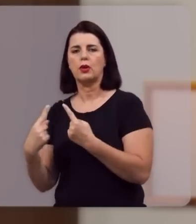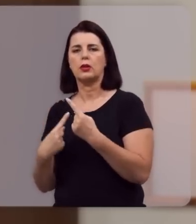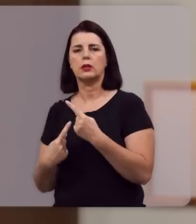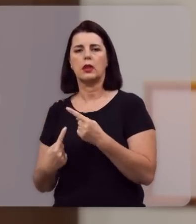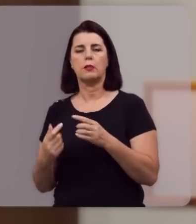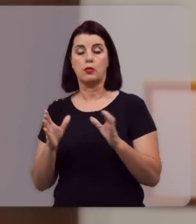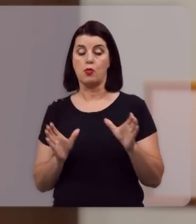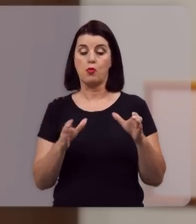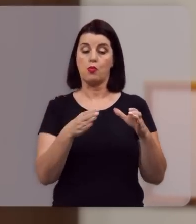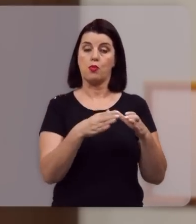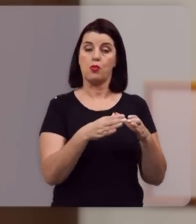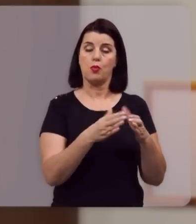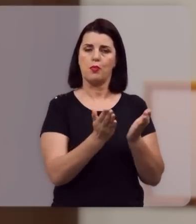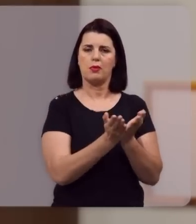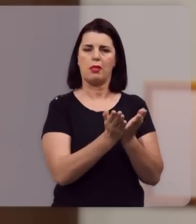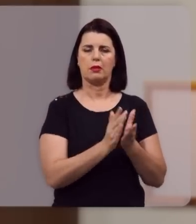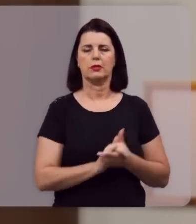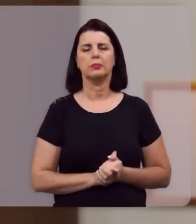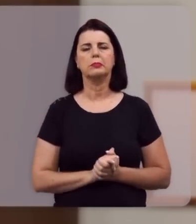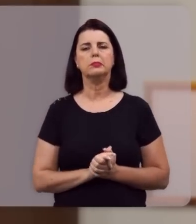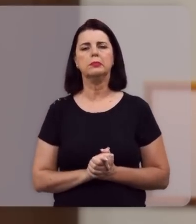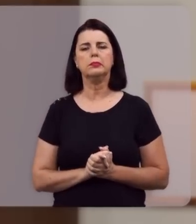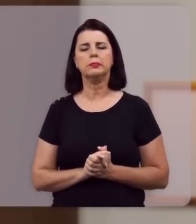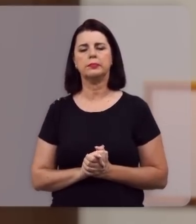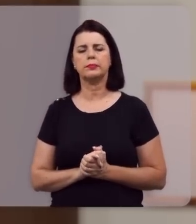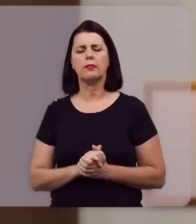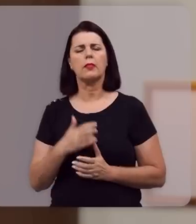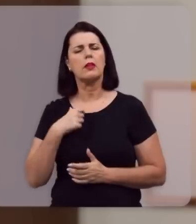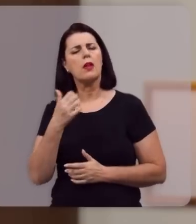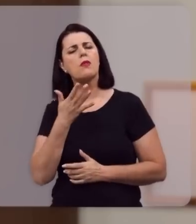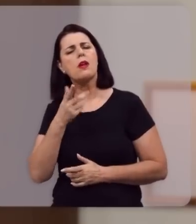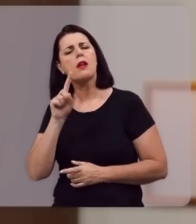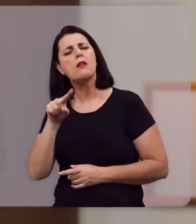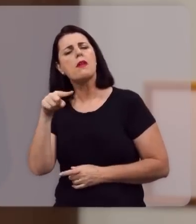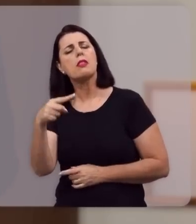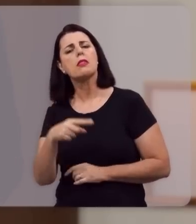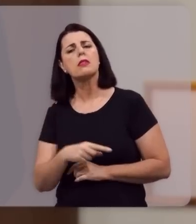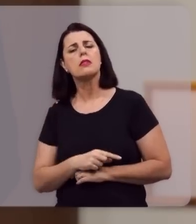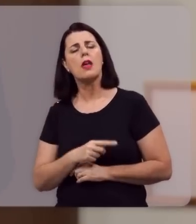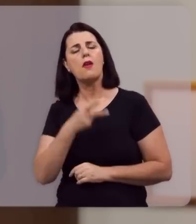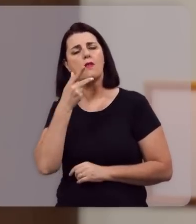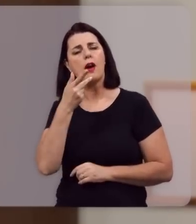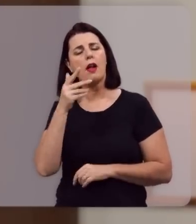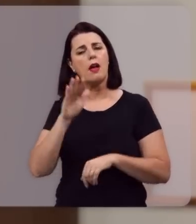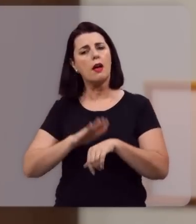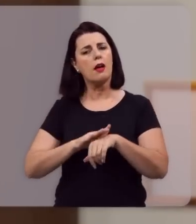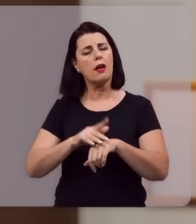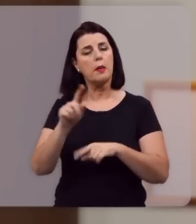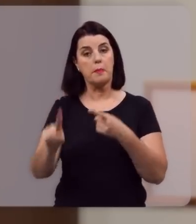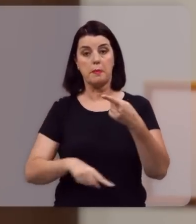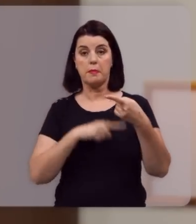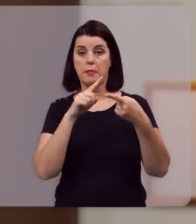relacionamento naquela comunidade cristã. E eu gostaria então de tratar, em primeiro lugar,